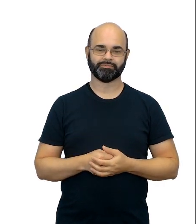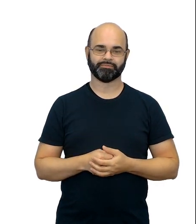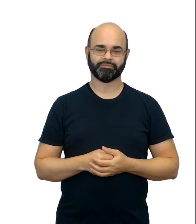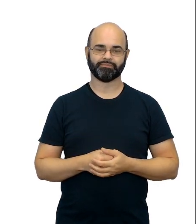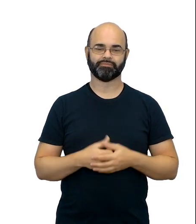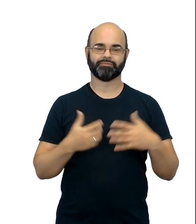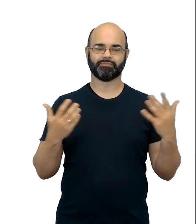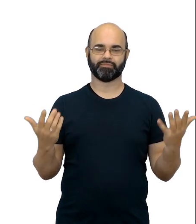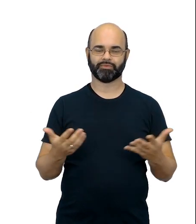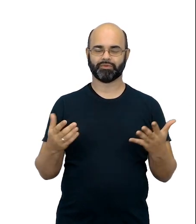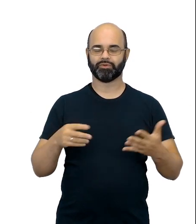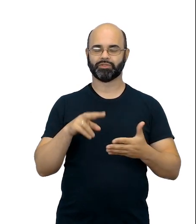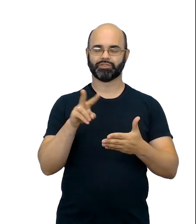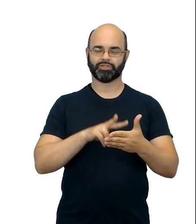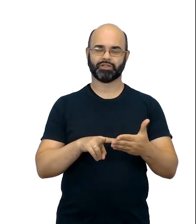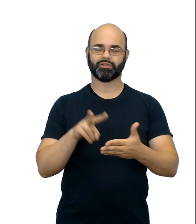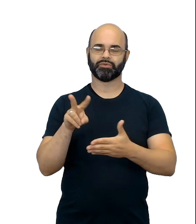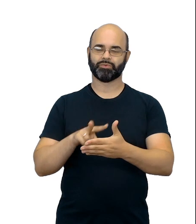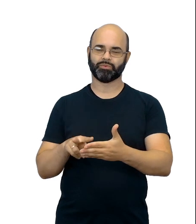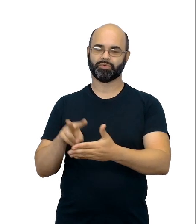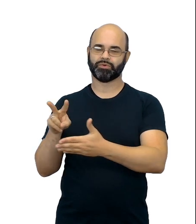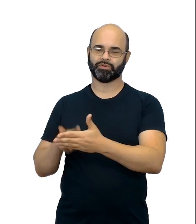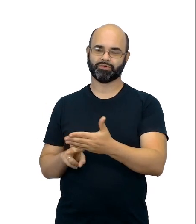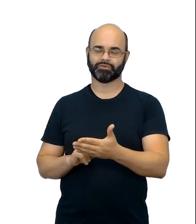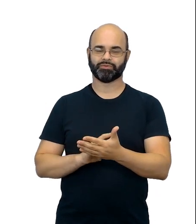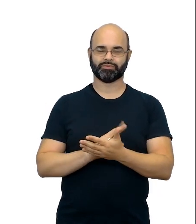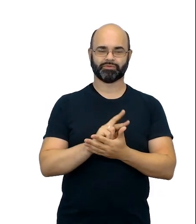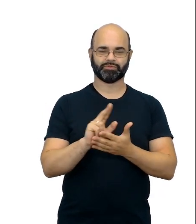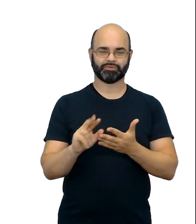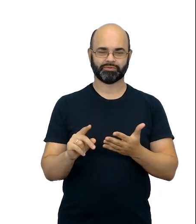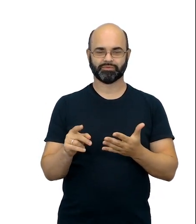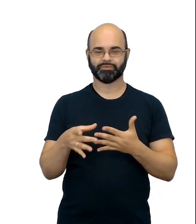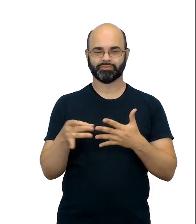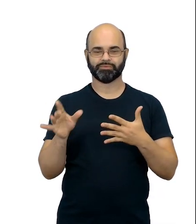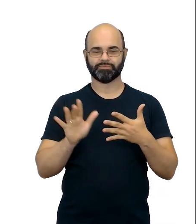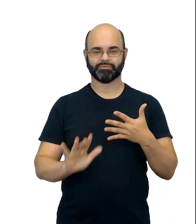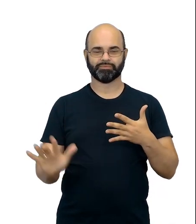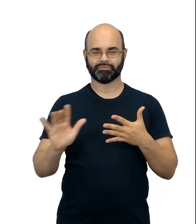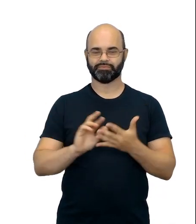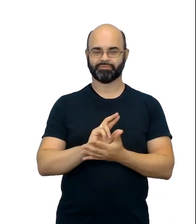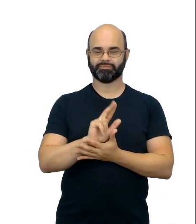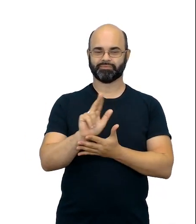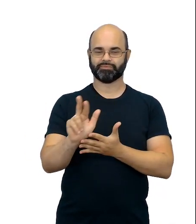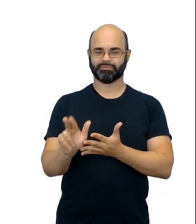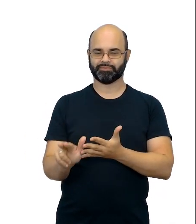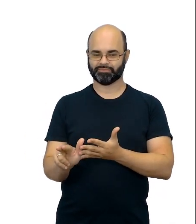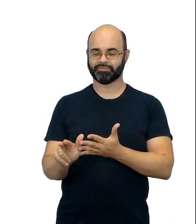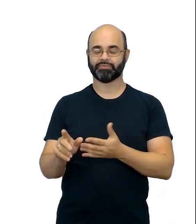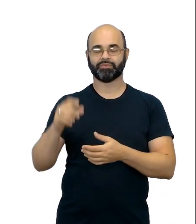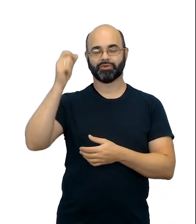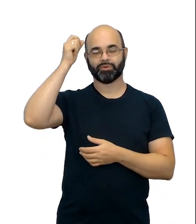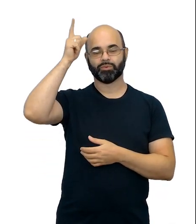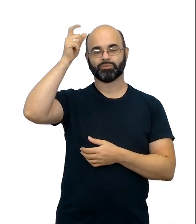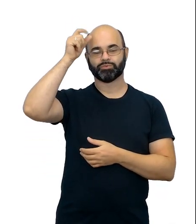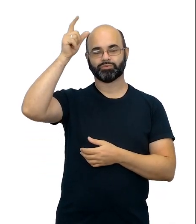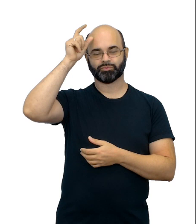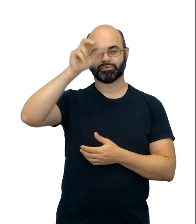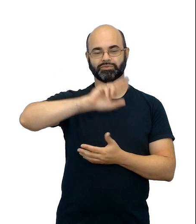abrangem leitura crítica, análise e produção de textos multissemióticos em enfoque multicultural.